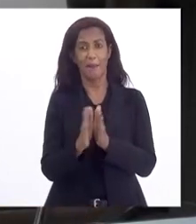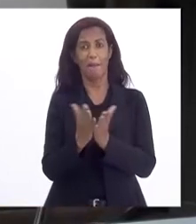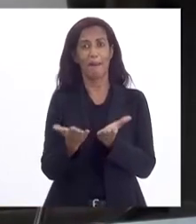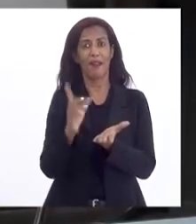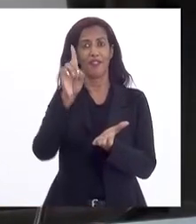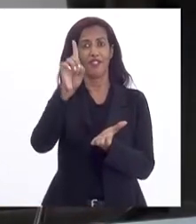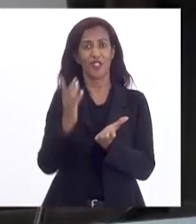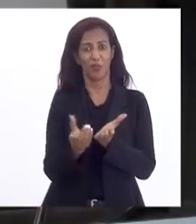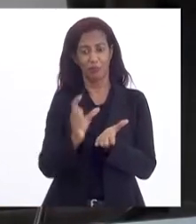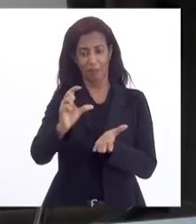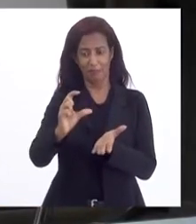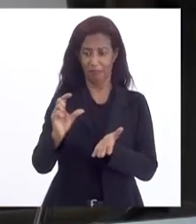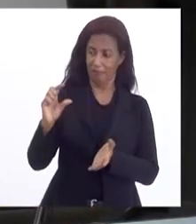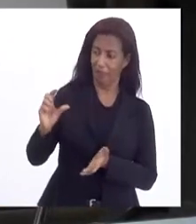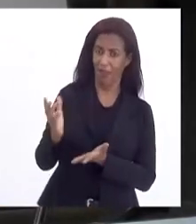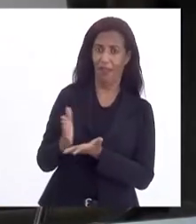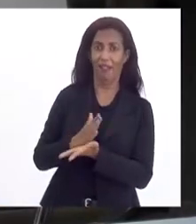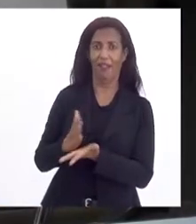eu não sei se ele